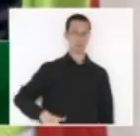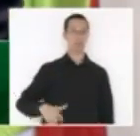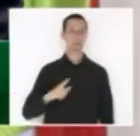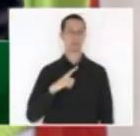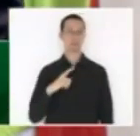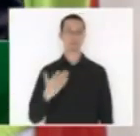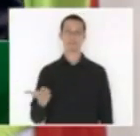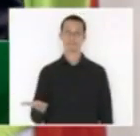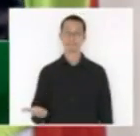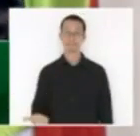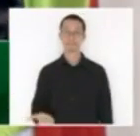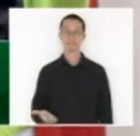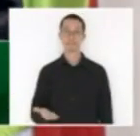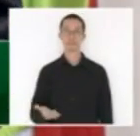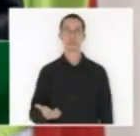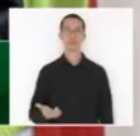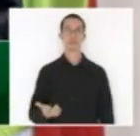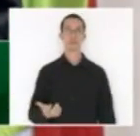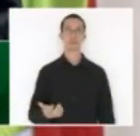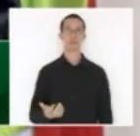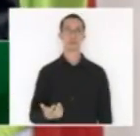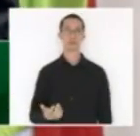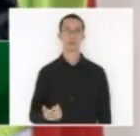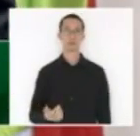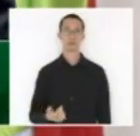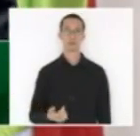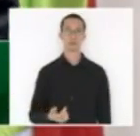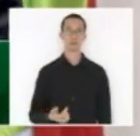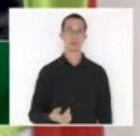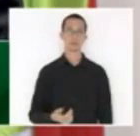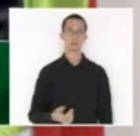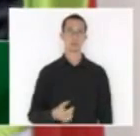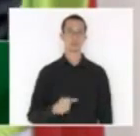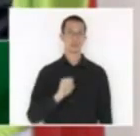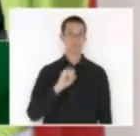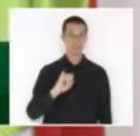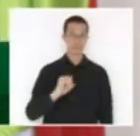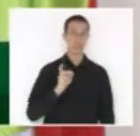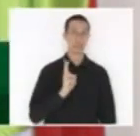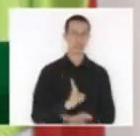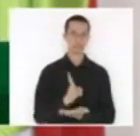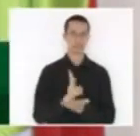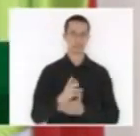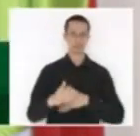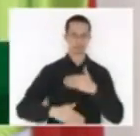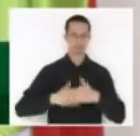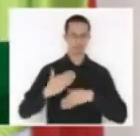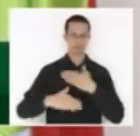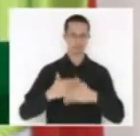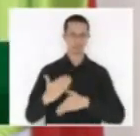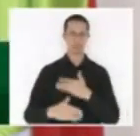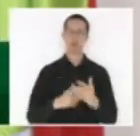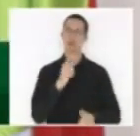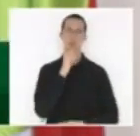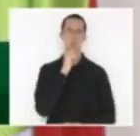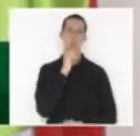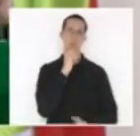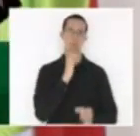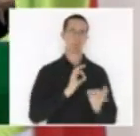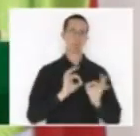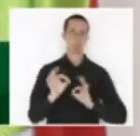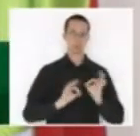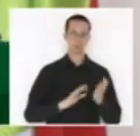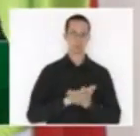não queremos. Mas se deixar correr, se providências não forem adotadas,